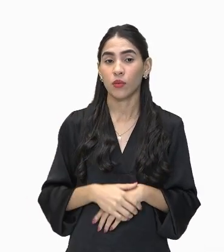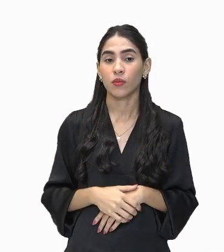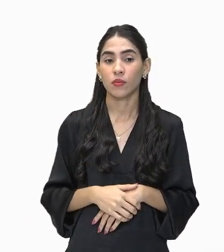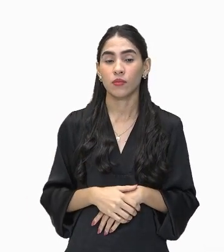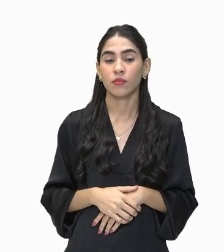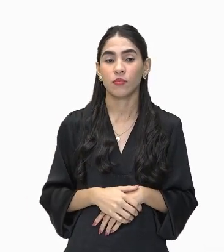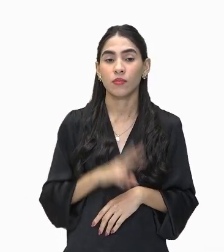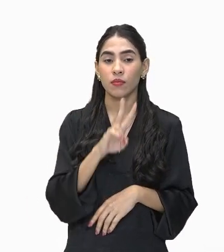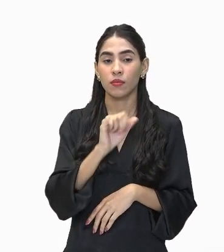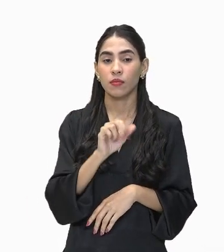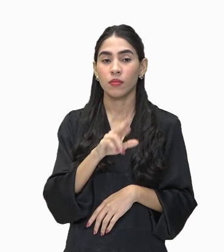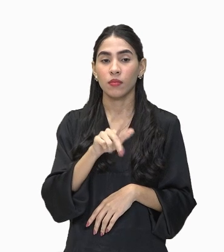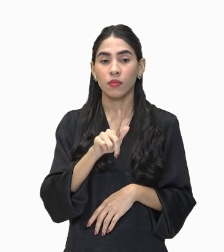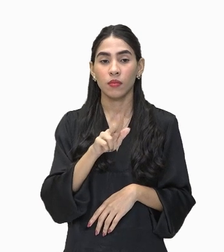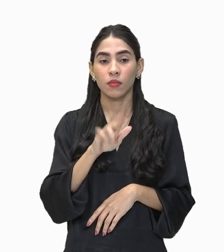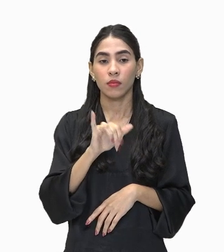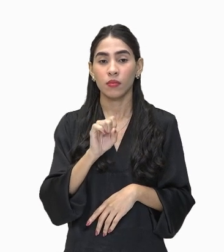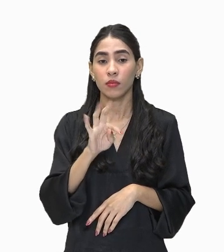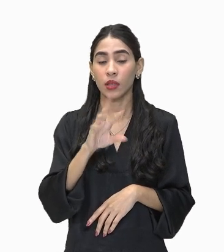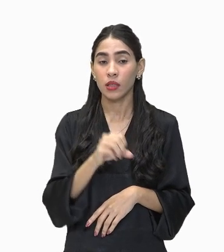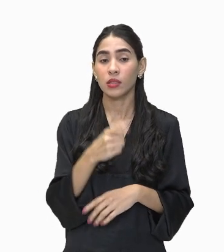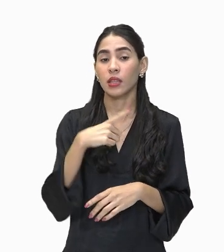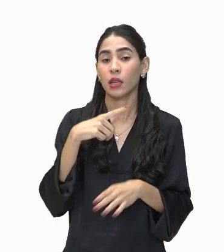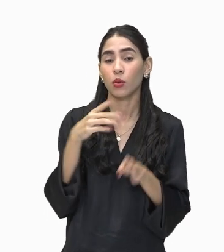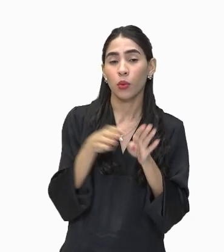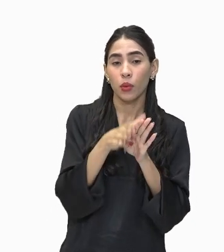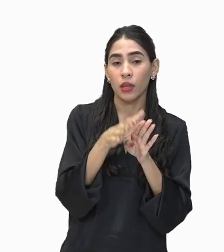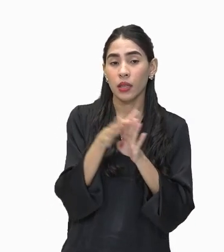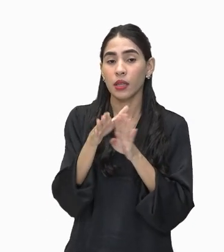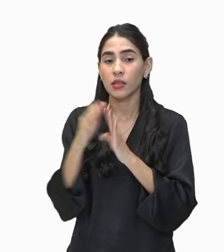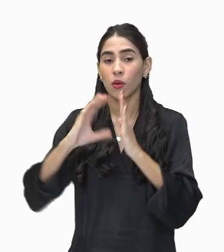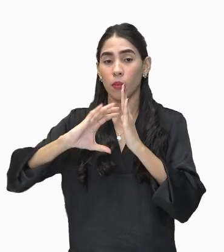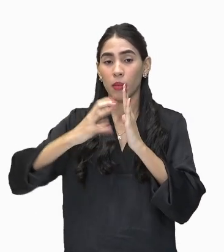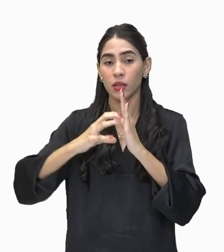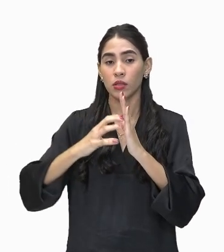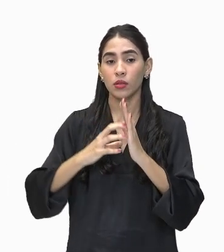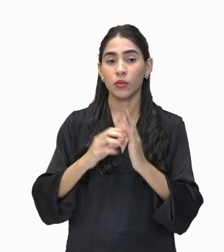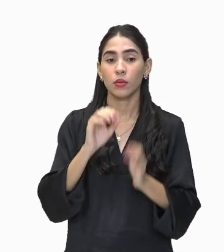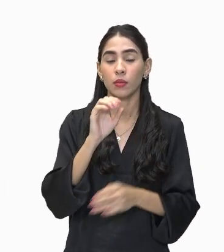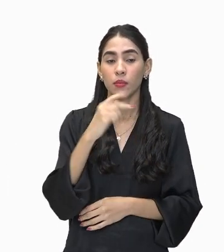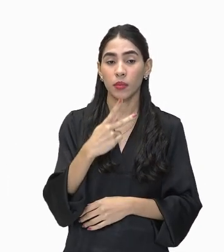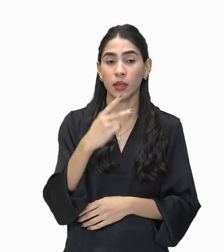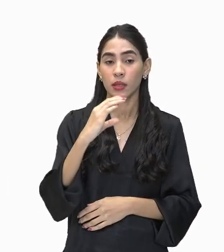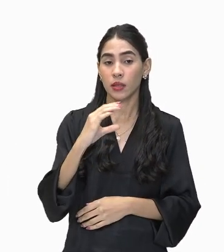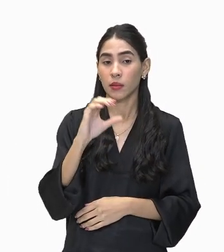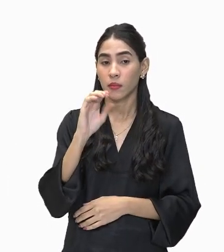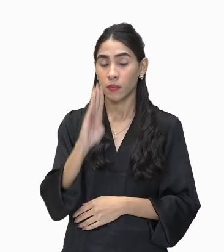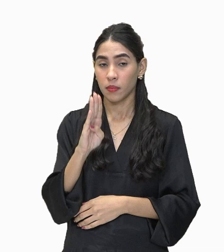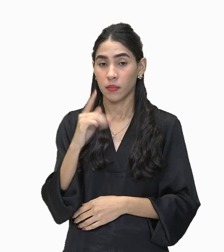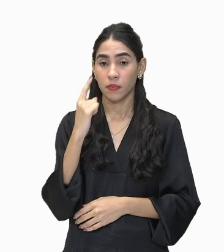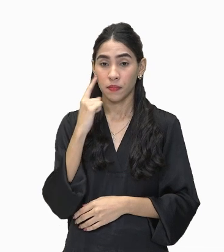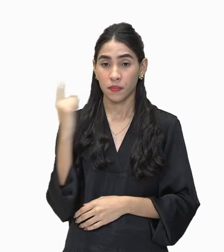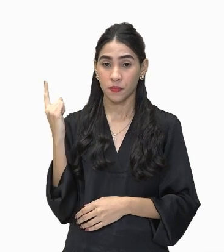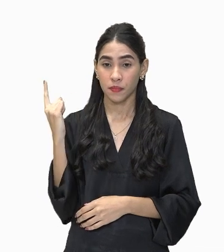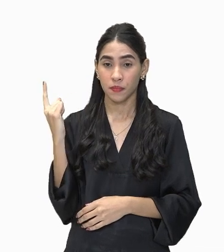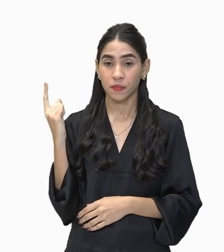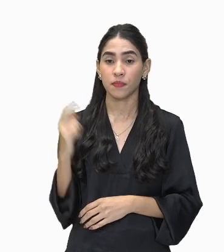varguista, sob a orientação do Partido Comunista Brasileiro,